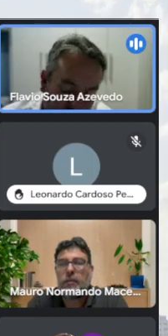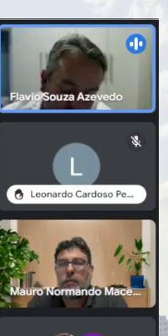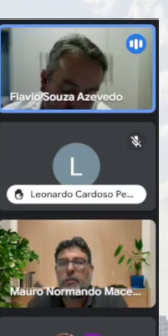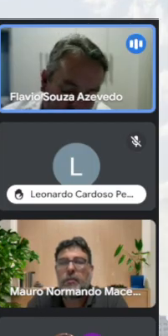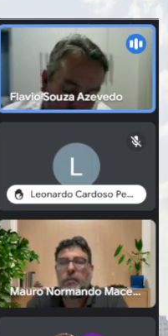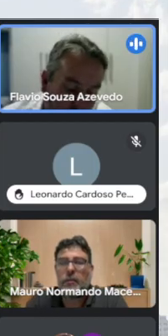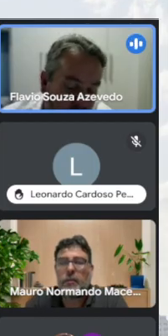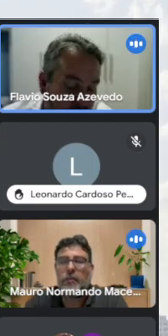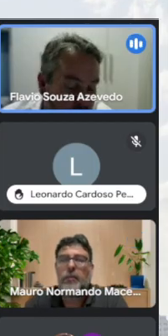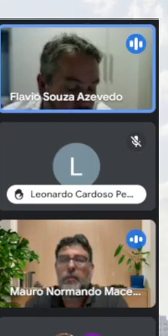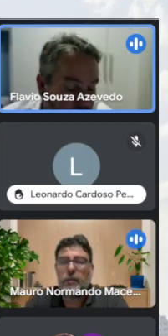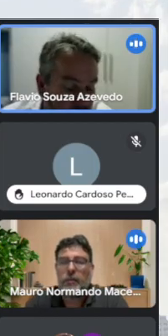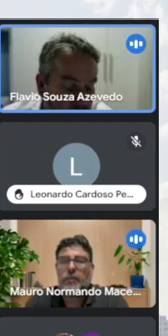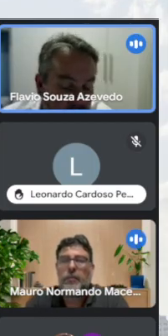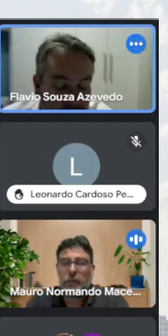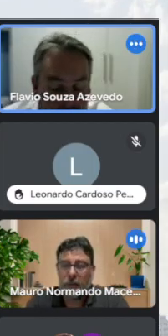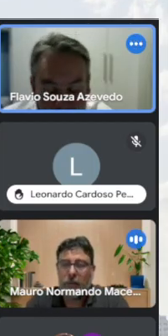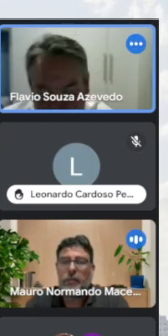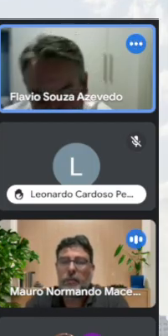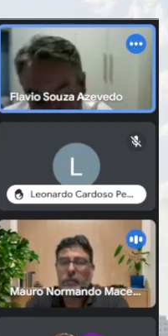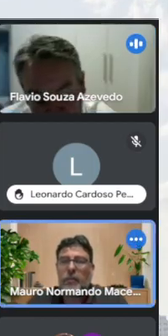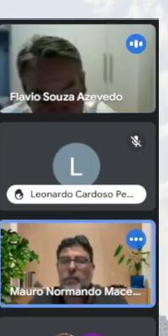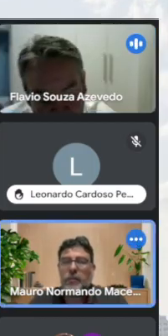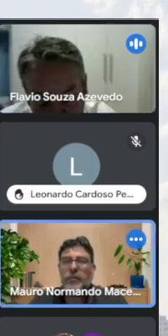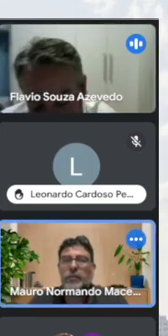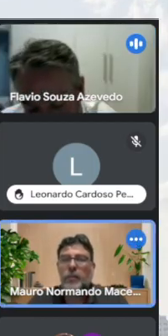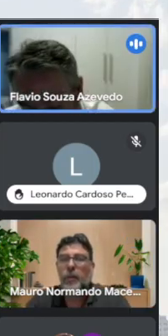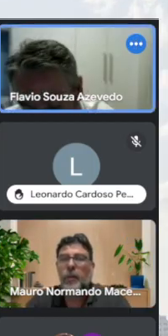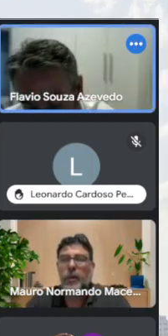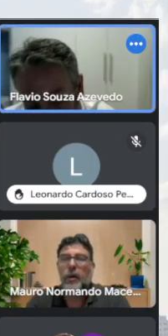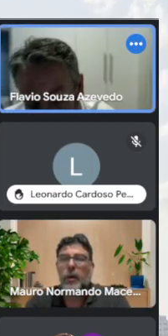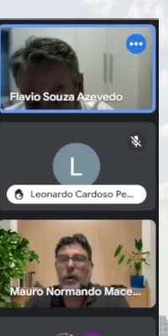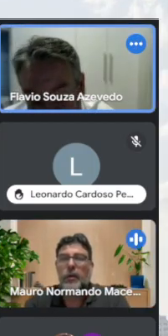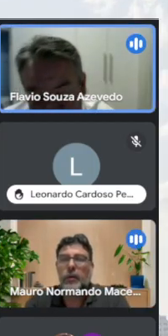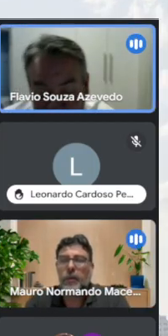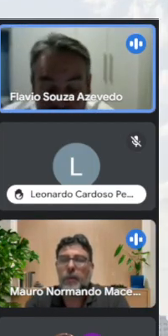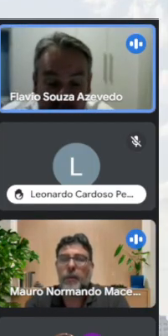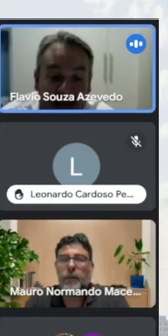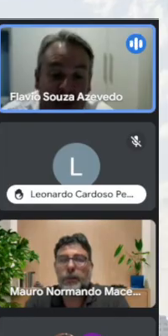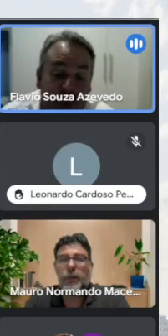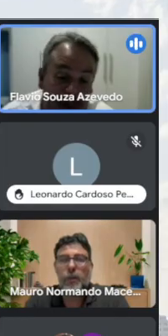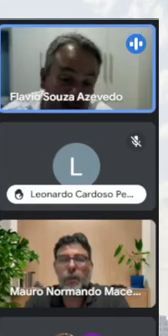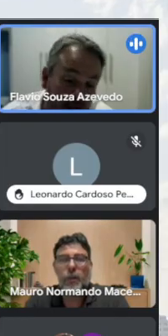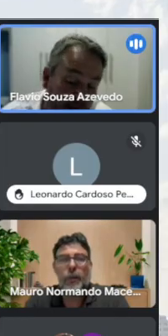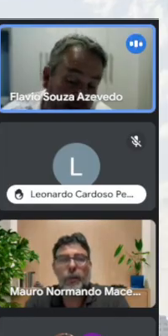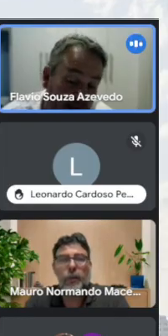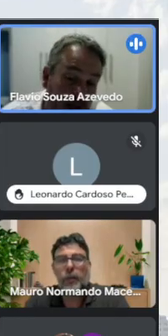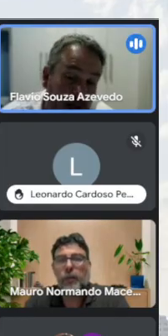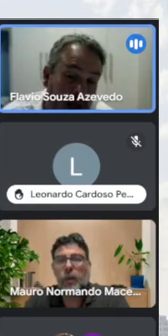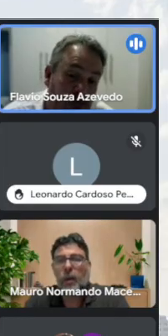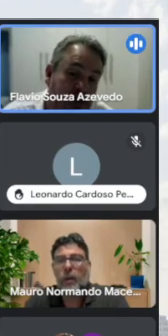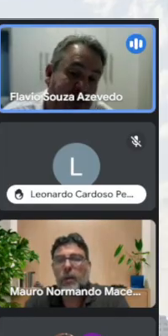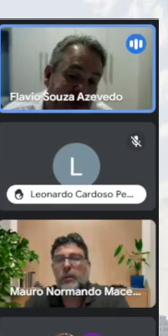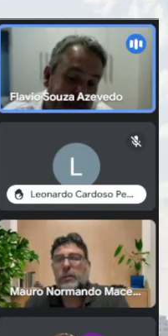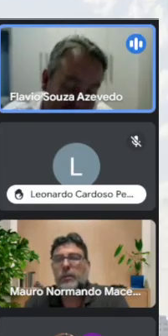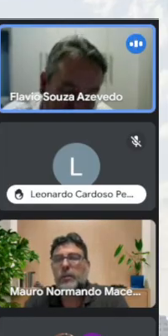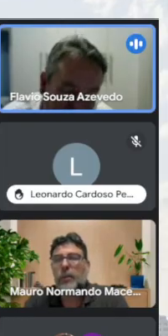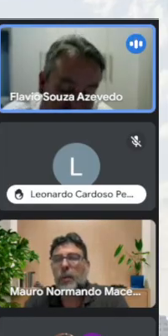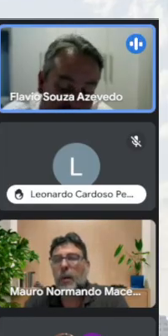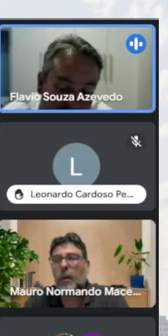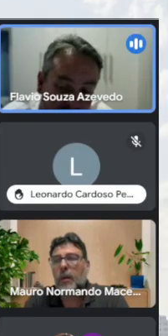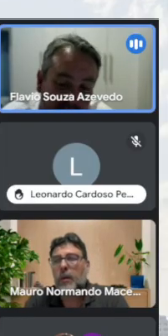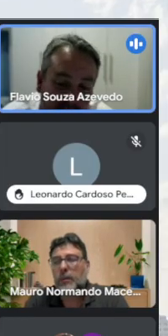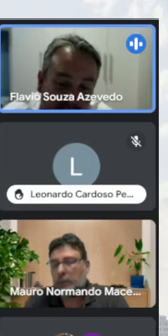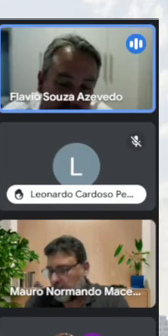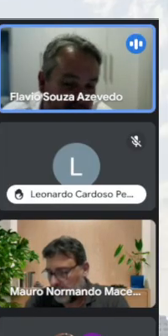de Recife e Niterói, que é zona de costeira, né? Mas a pessoa lá que é responsável, eles